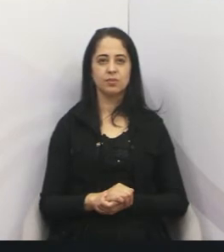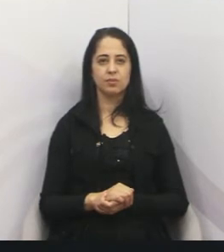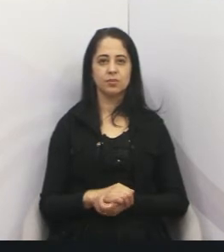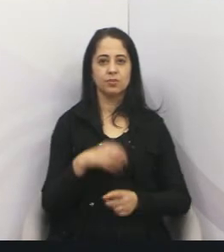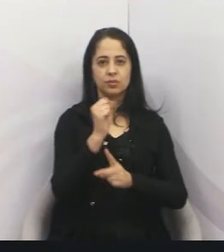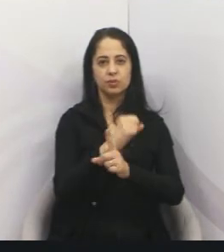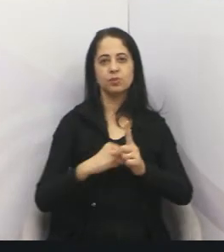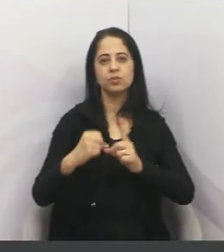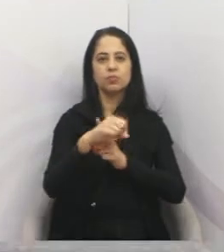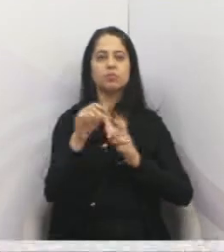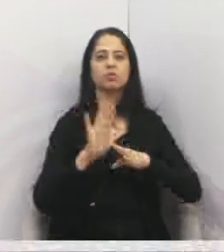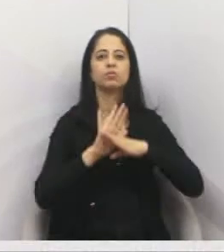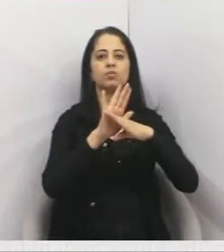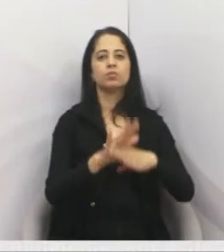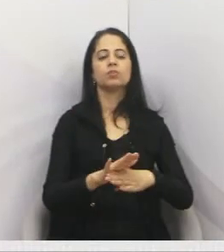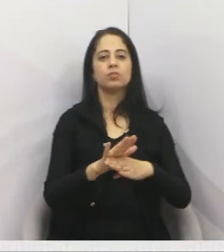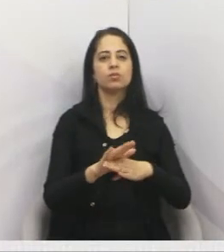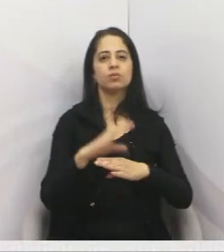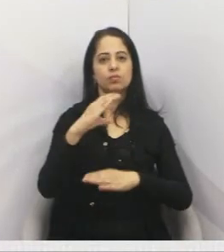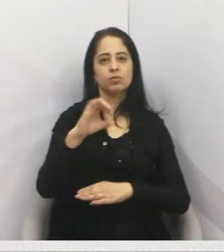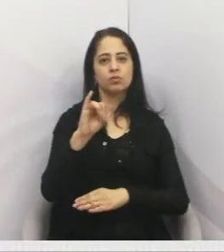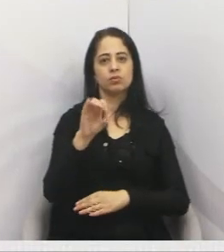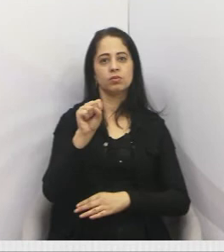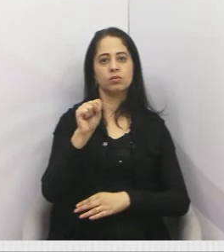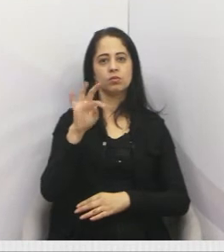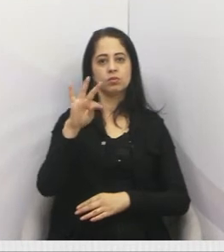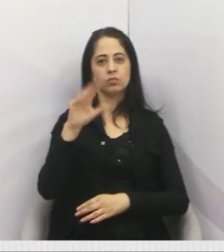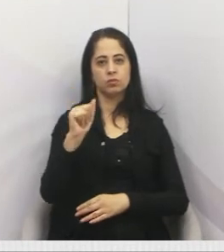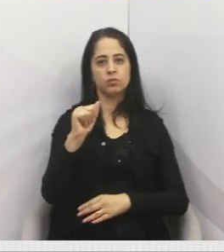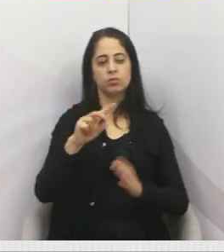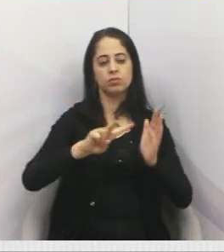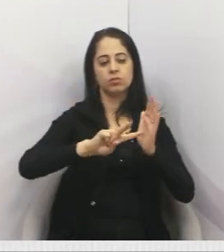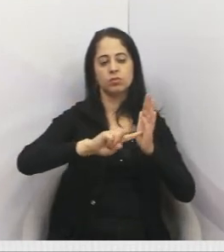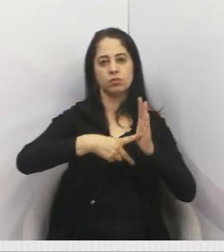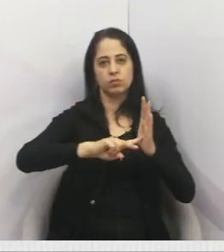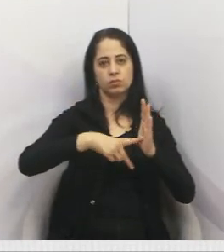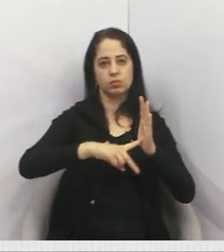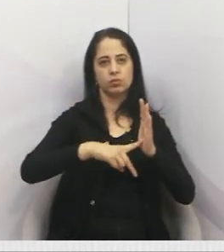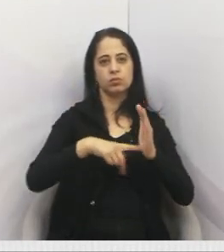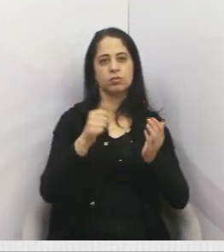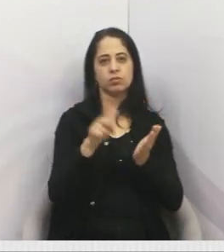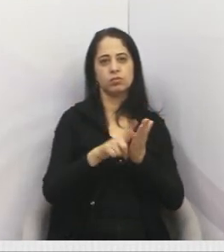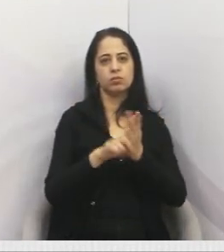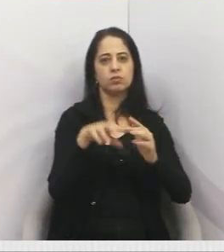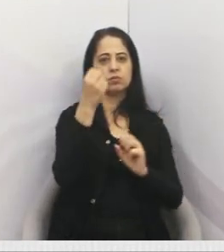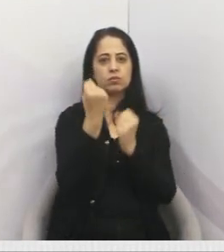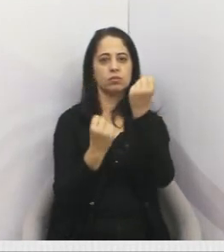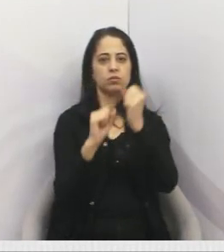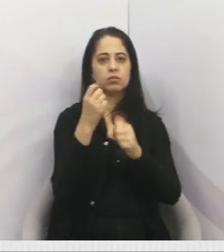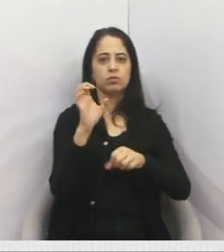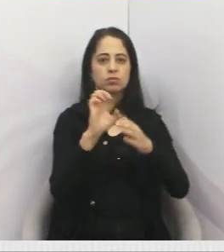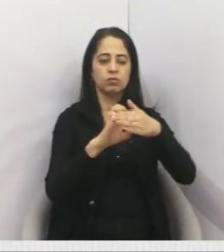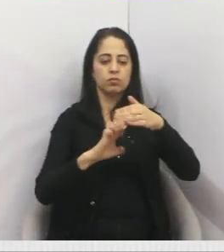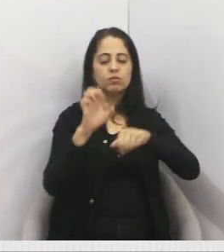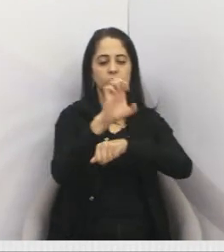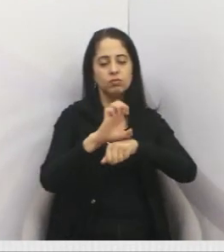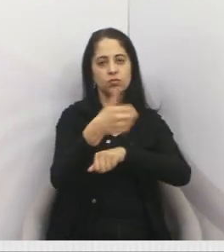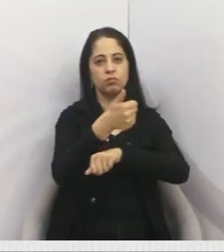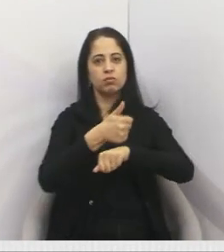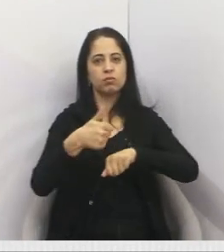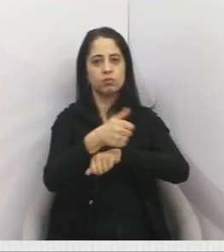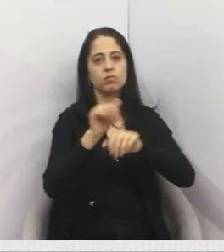Movimentos populares, moradores do Jardim Siesta, entidades de classe, Sindicato dos Papeleiros, empresas ou entidades